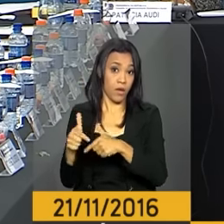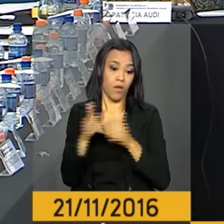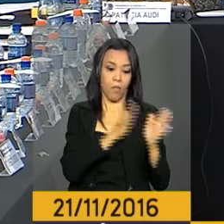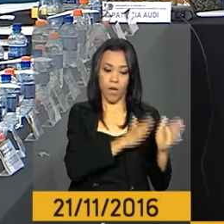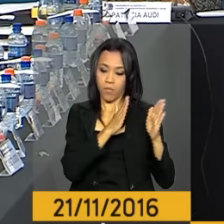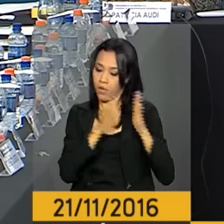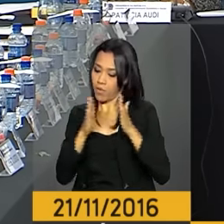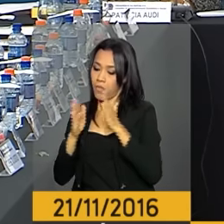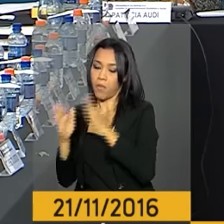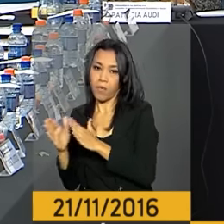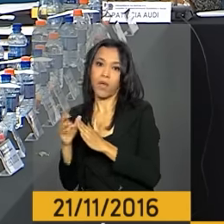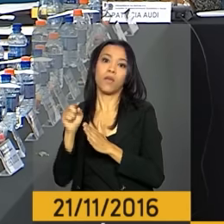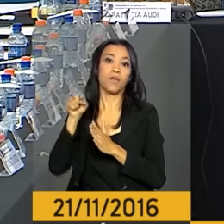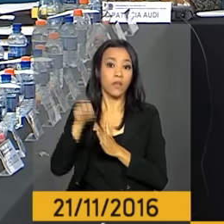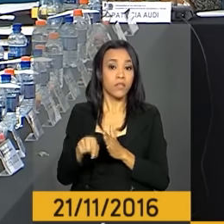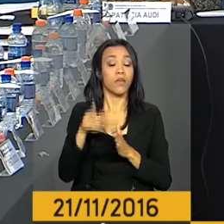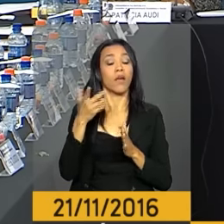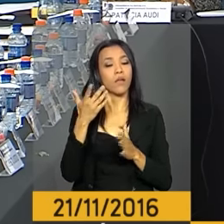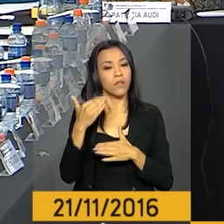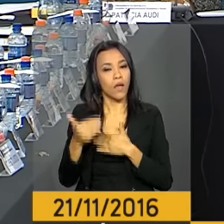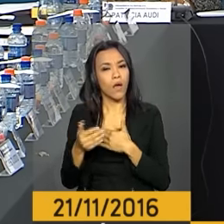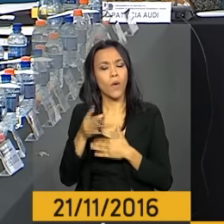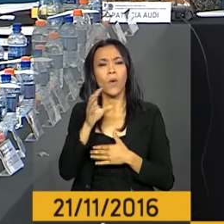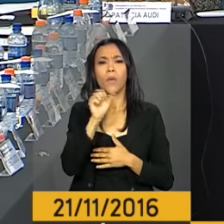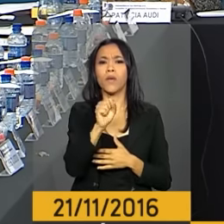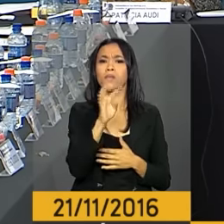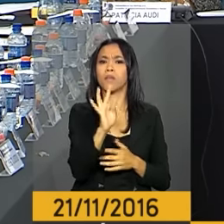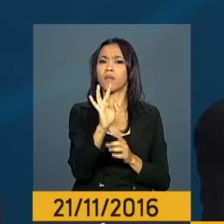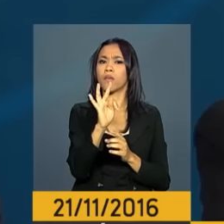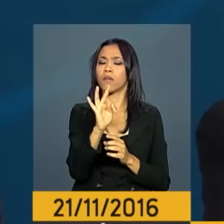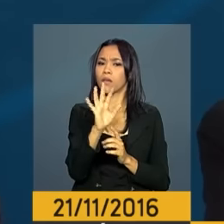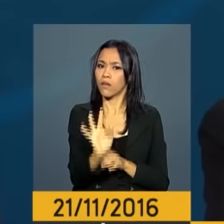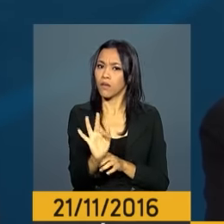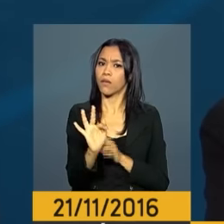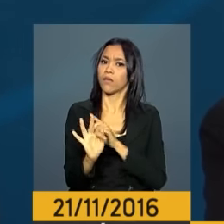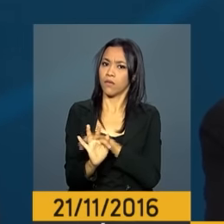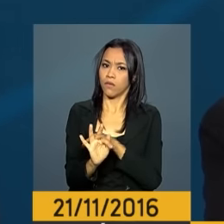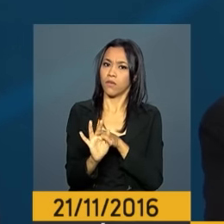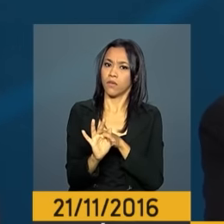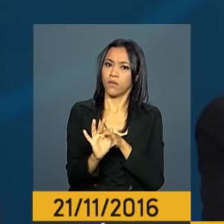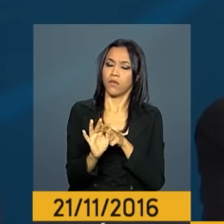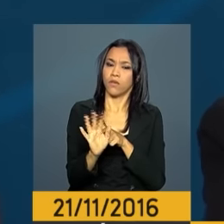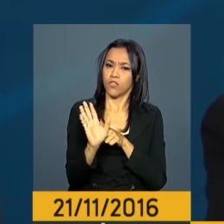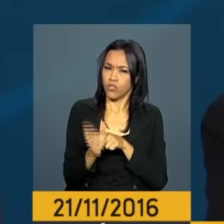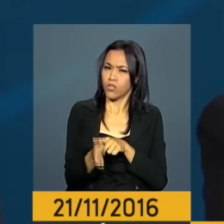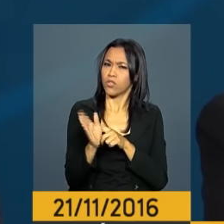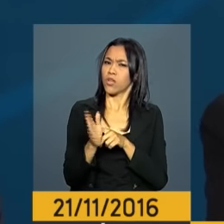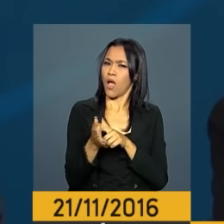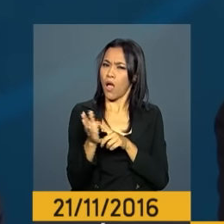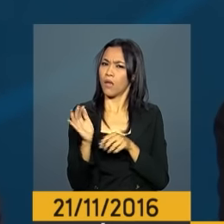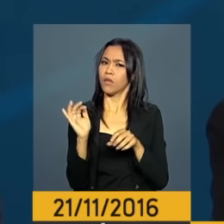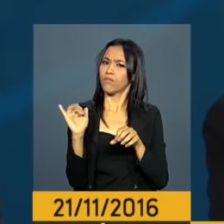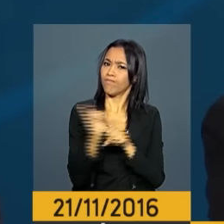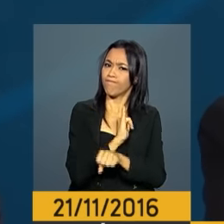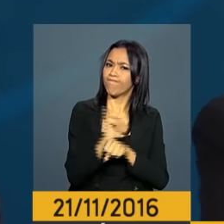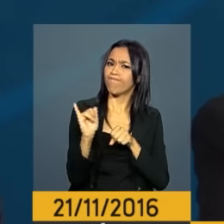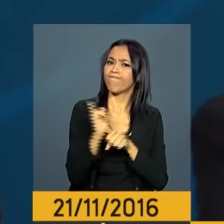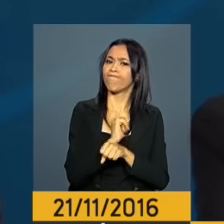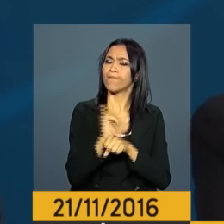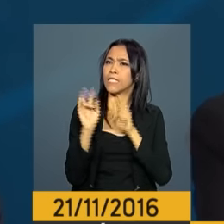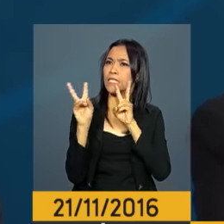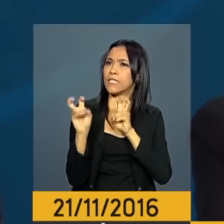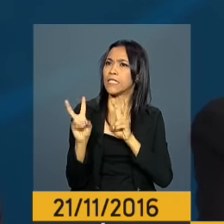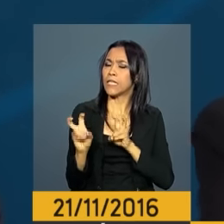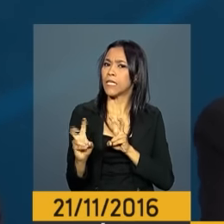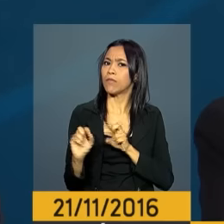feita pelo Supremo Tribunal Federal. O Supremo Tribunal Federal, em alguns acórdãos, já tratou de vários temas que,